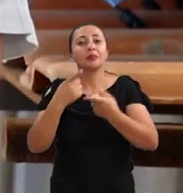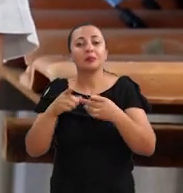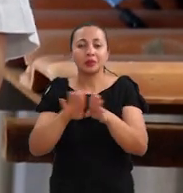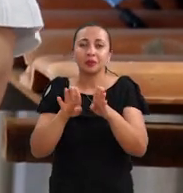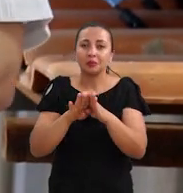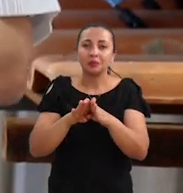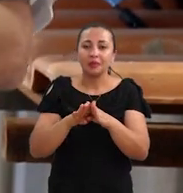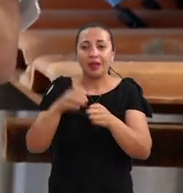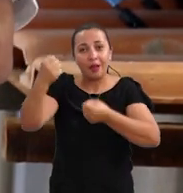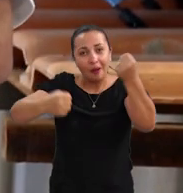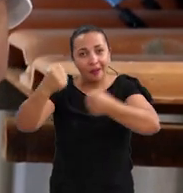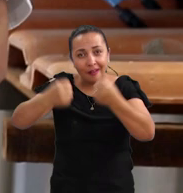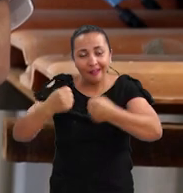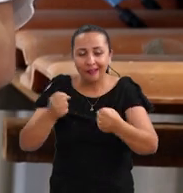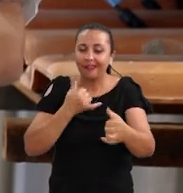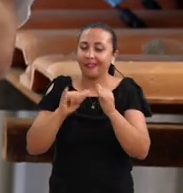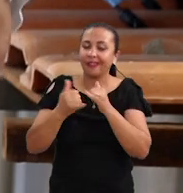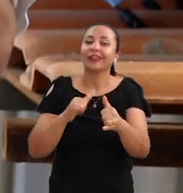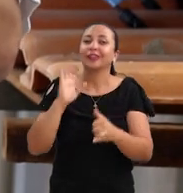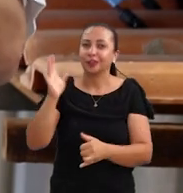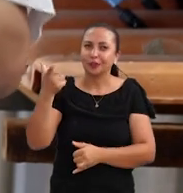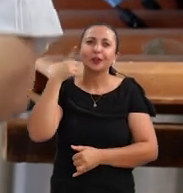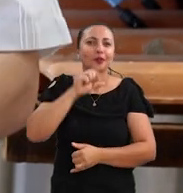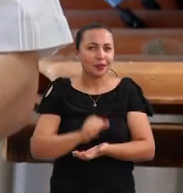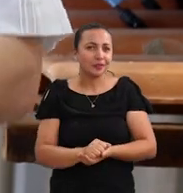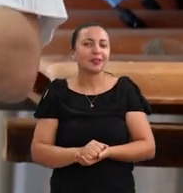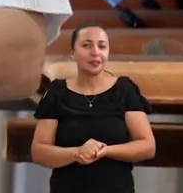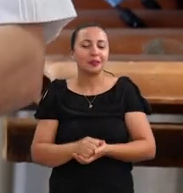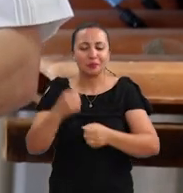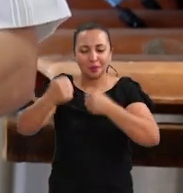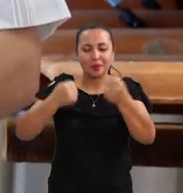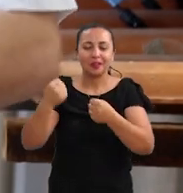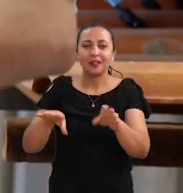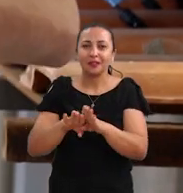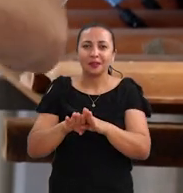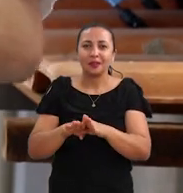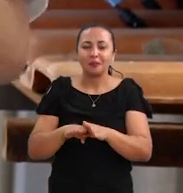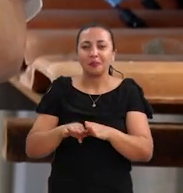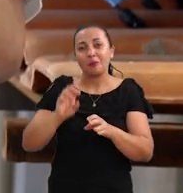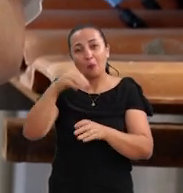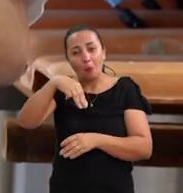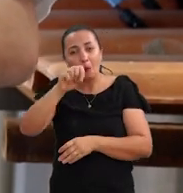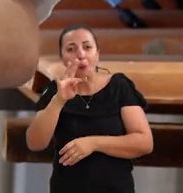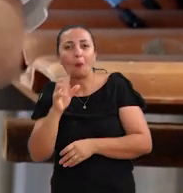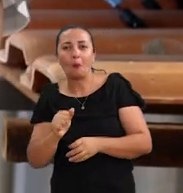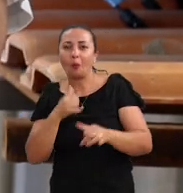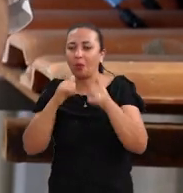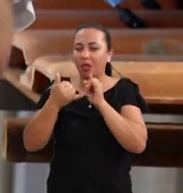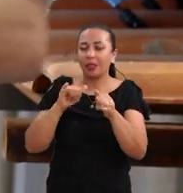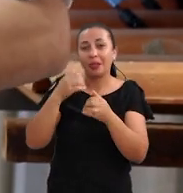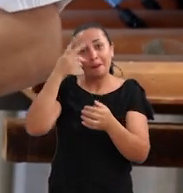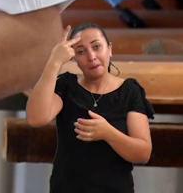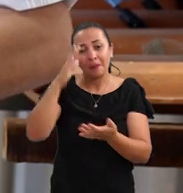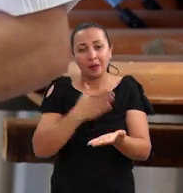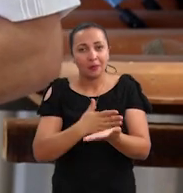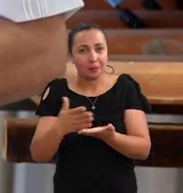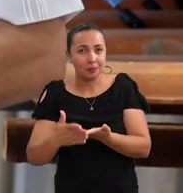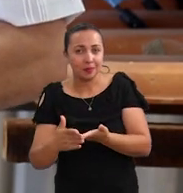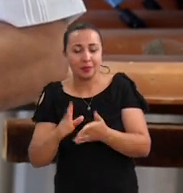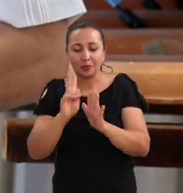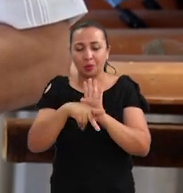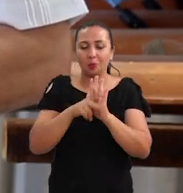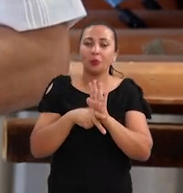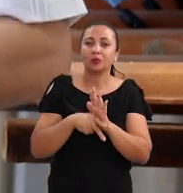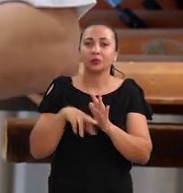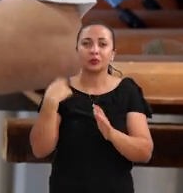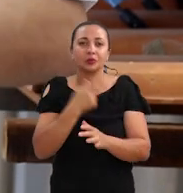novo desafio de construir um carro elétrico, né? Inclusive já conseguimos o carro e o motor elétrico para dar o pontapé inicial